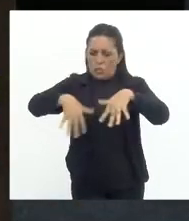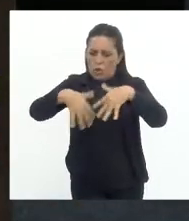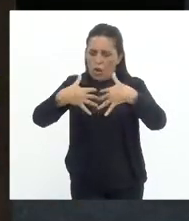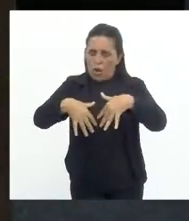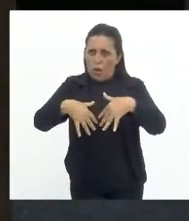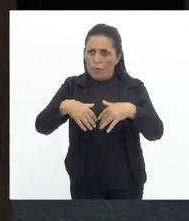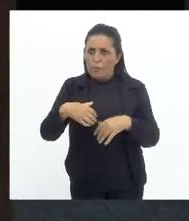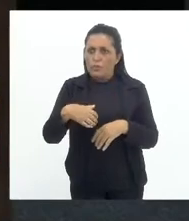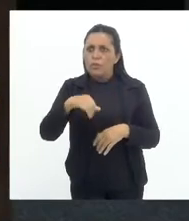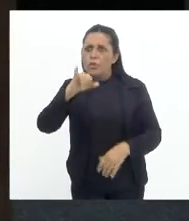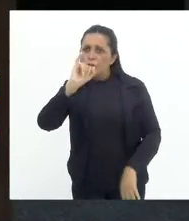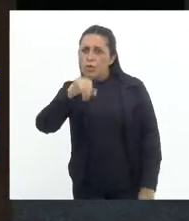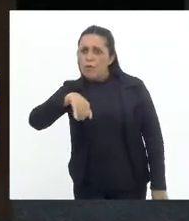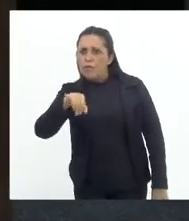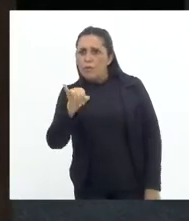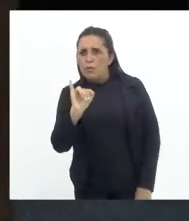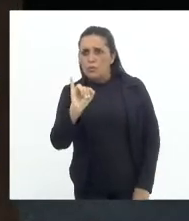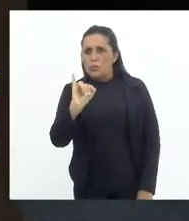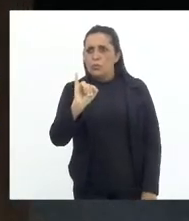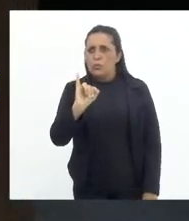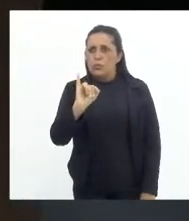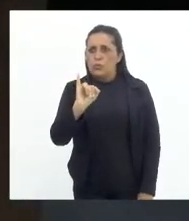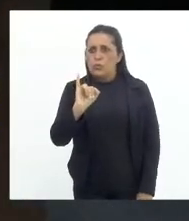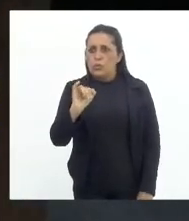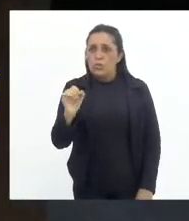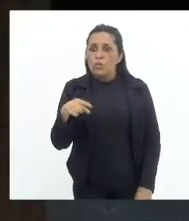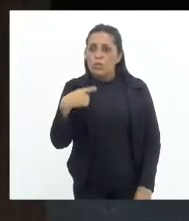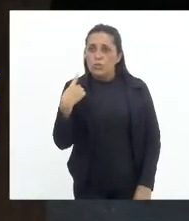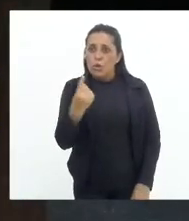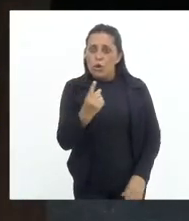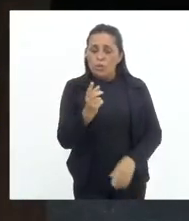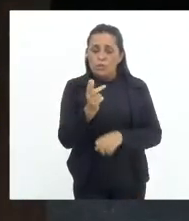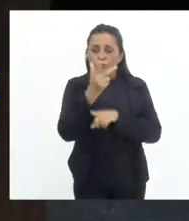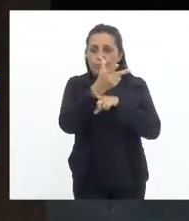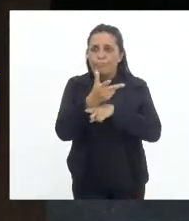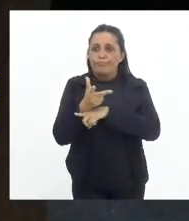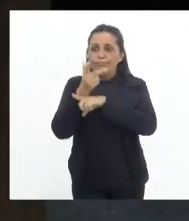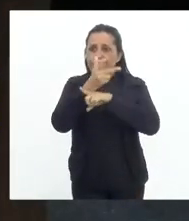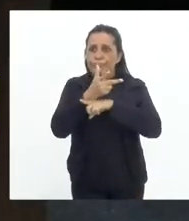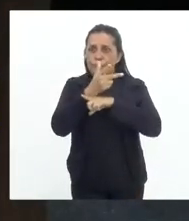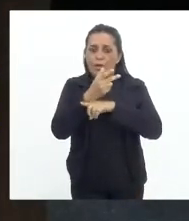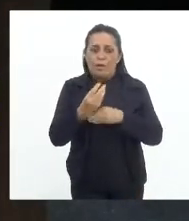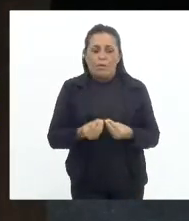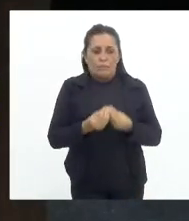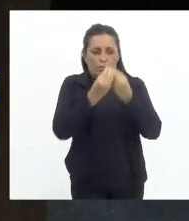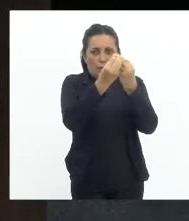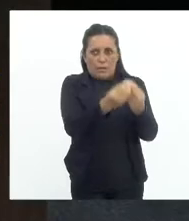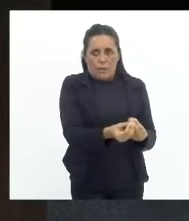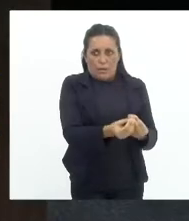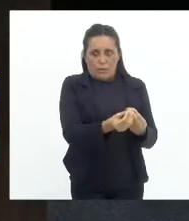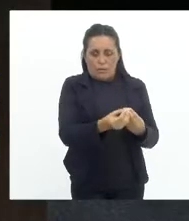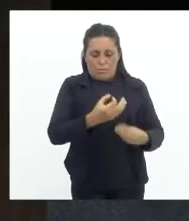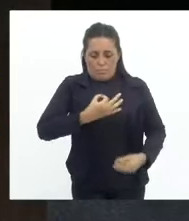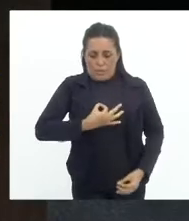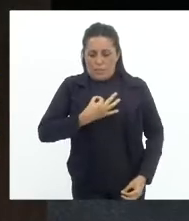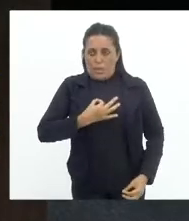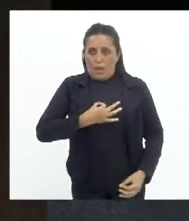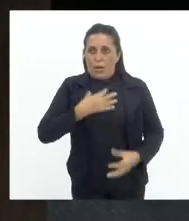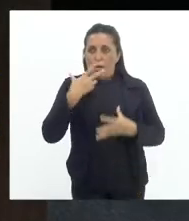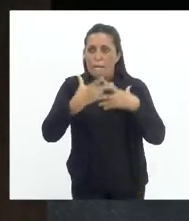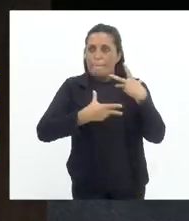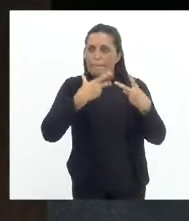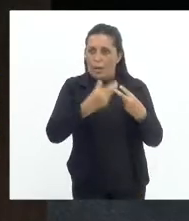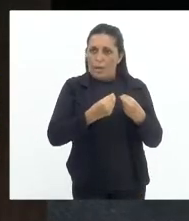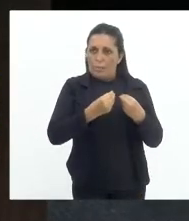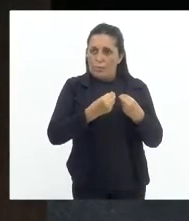e Nova Iguaçu então nós fizemos um vídeo entregamos a medalha o